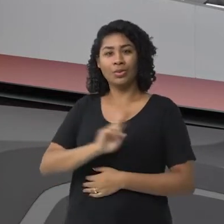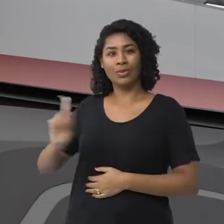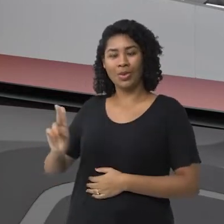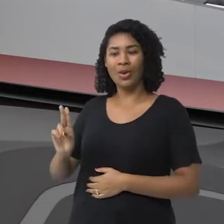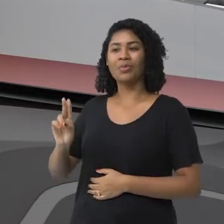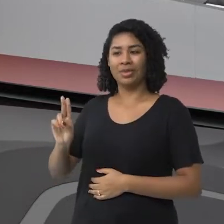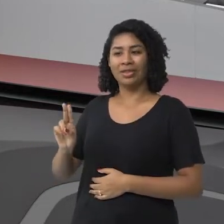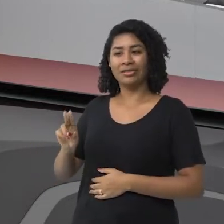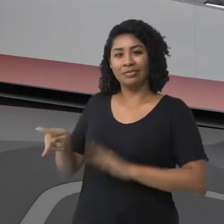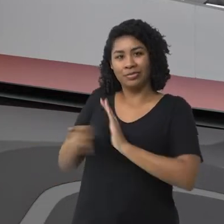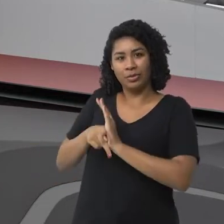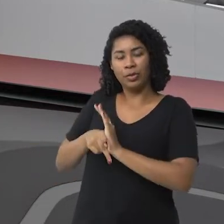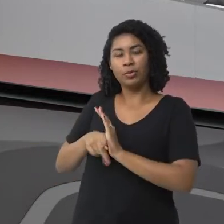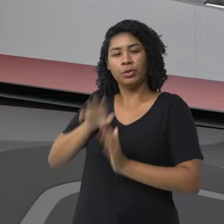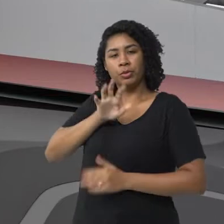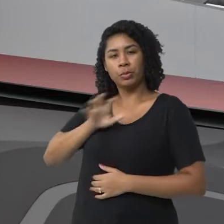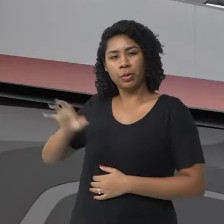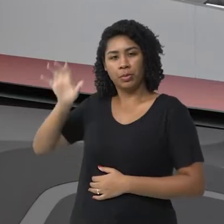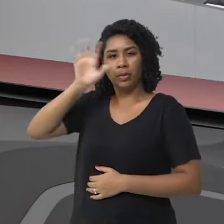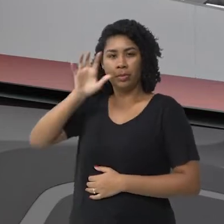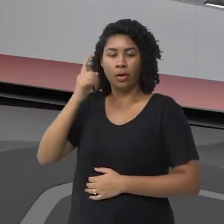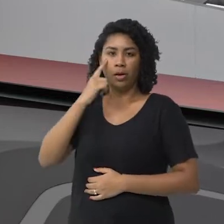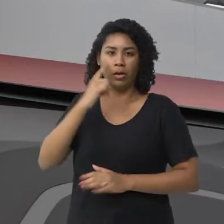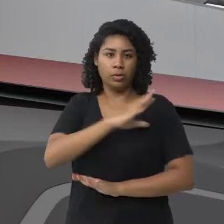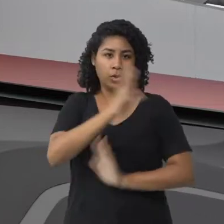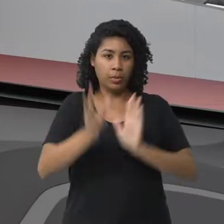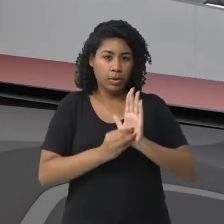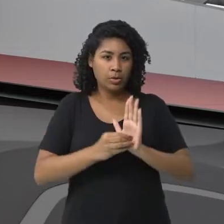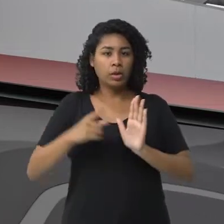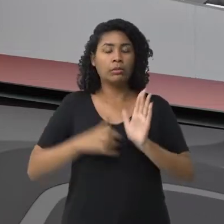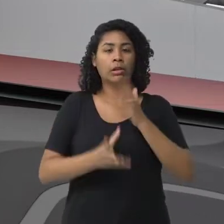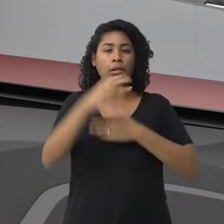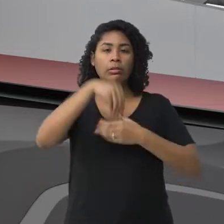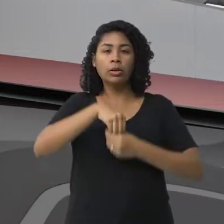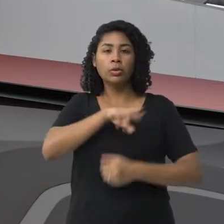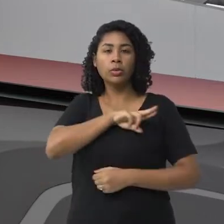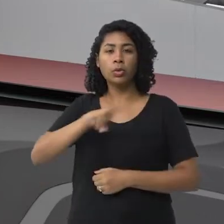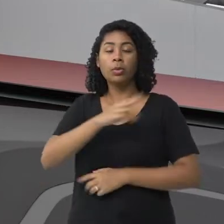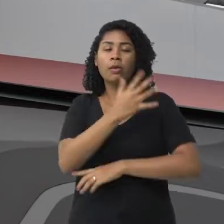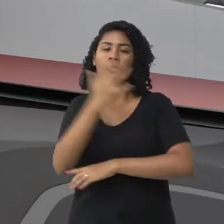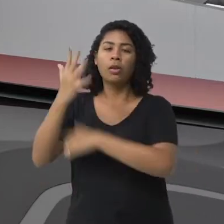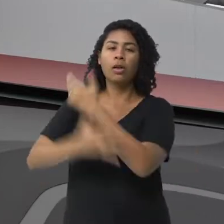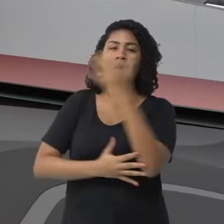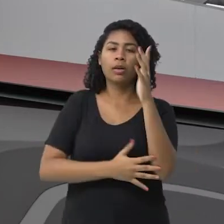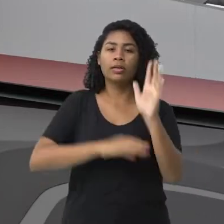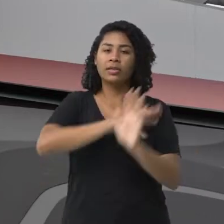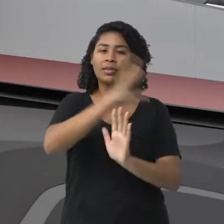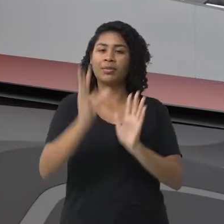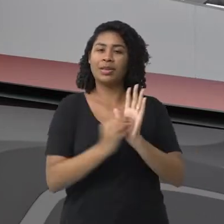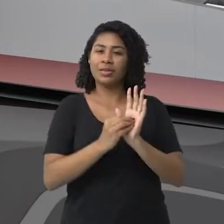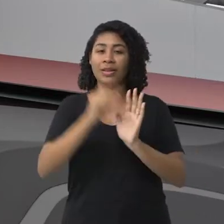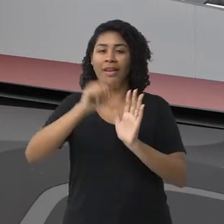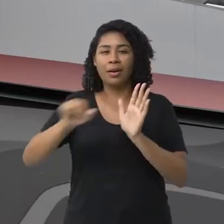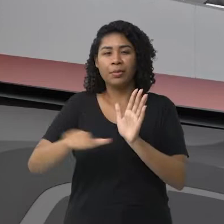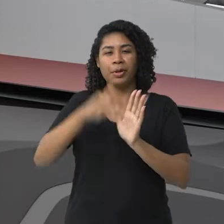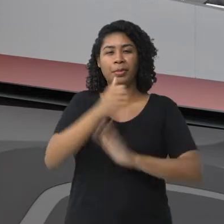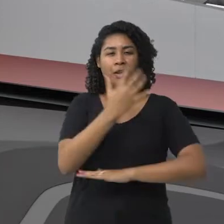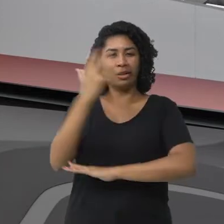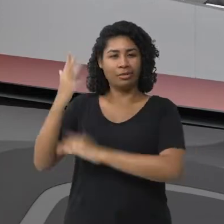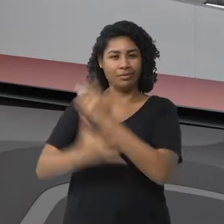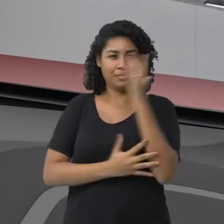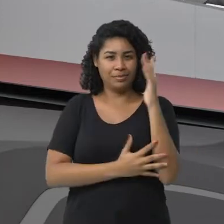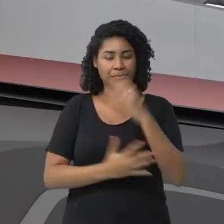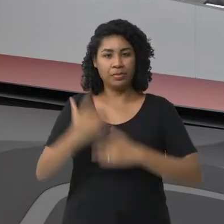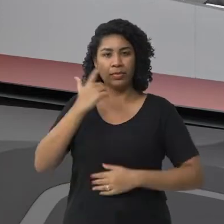bioma. Então, dentro do bioma Amazônia, nós vamos falar sobre a floresta amazônica, que é a primeira formação vegetal. Então, a gente começa